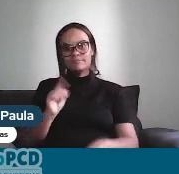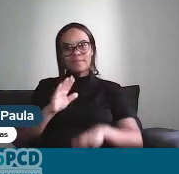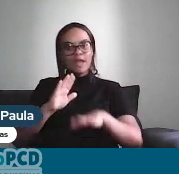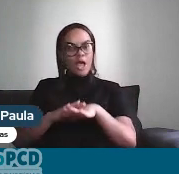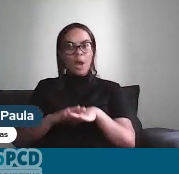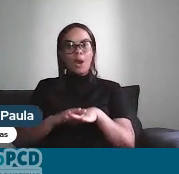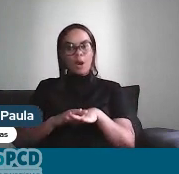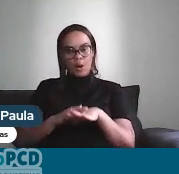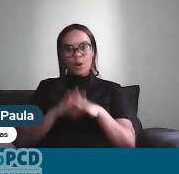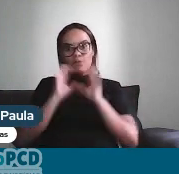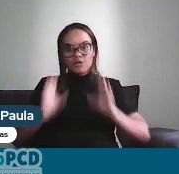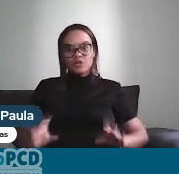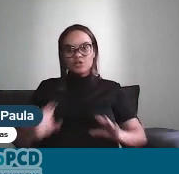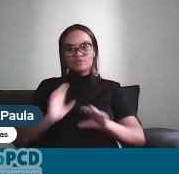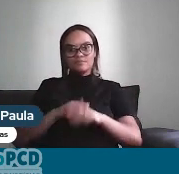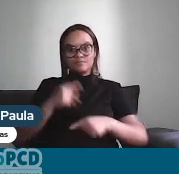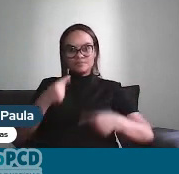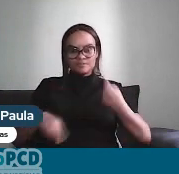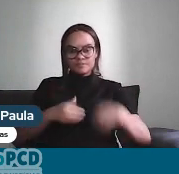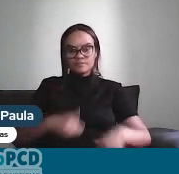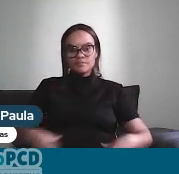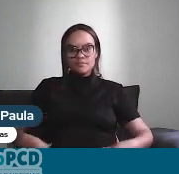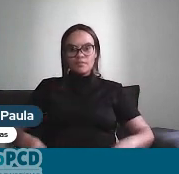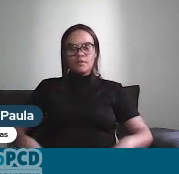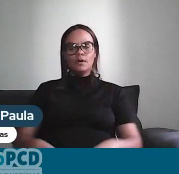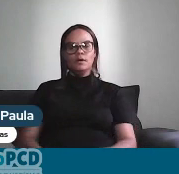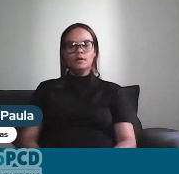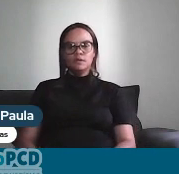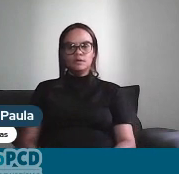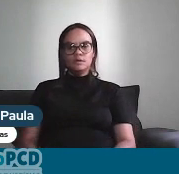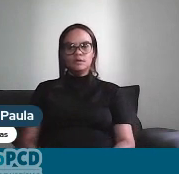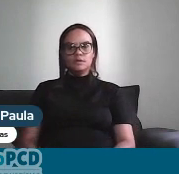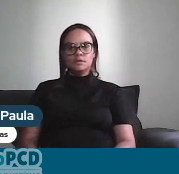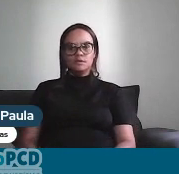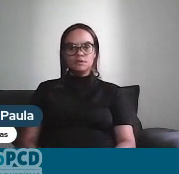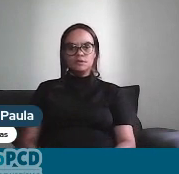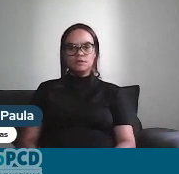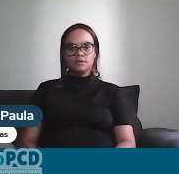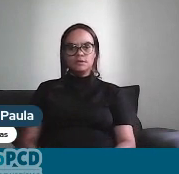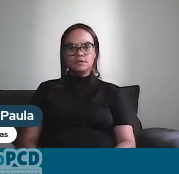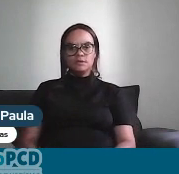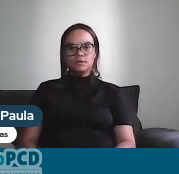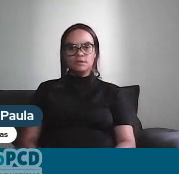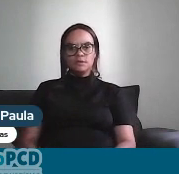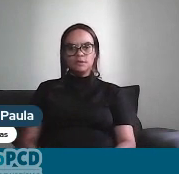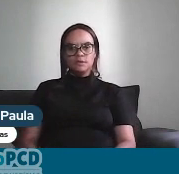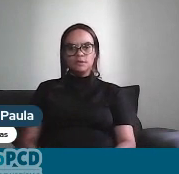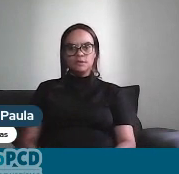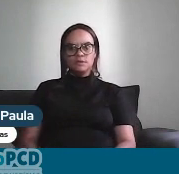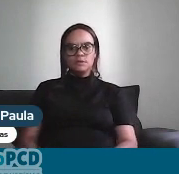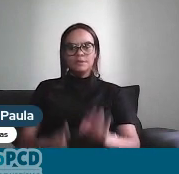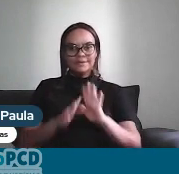É preciso que a política pública, traduzida em programas, traduzidas em